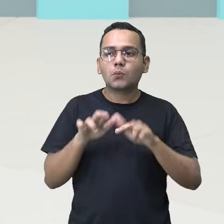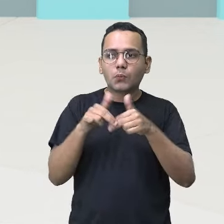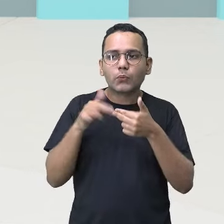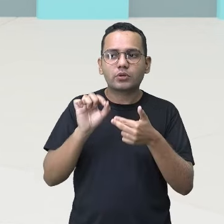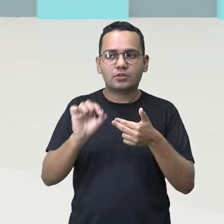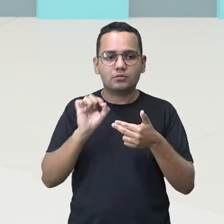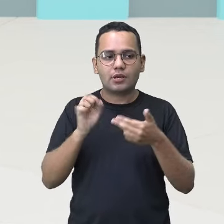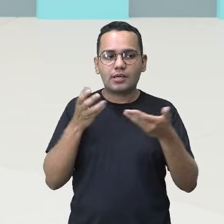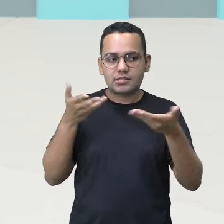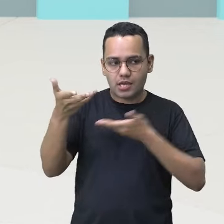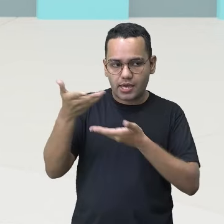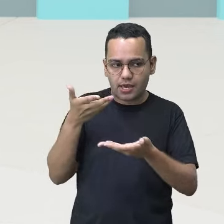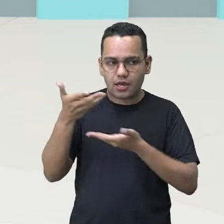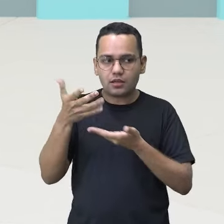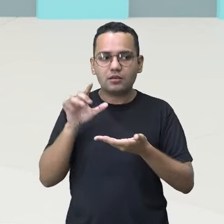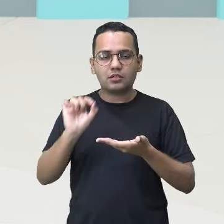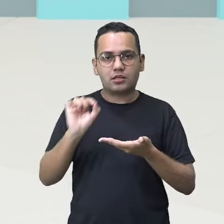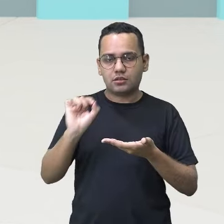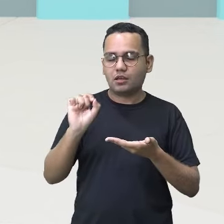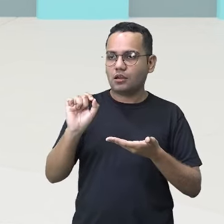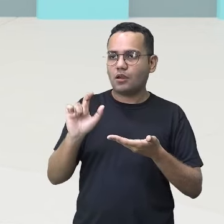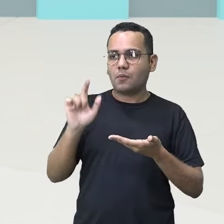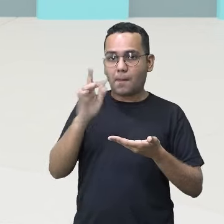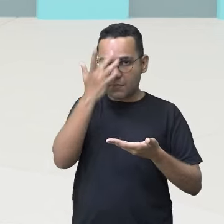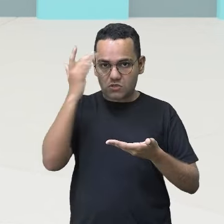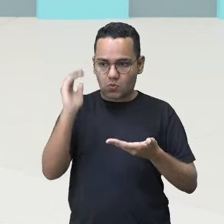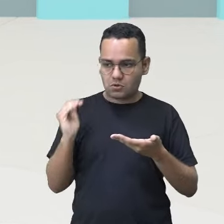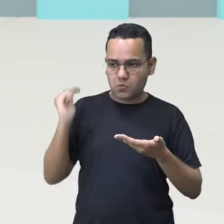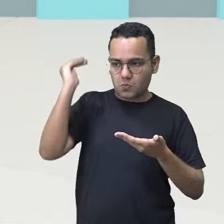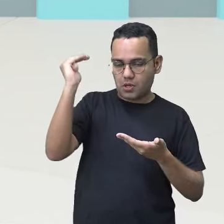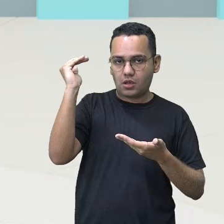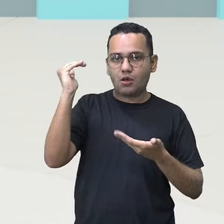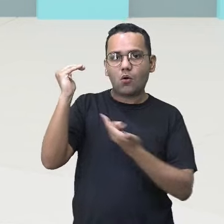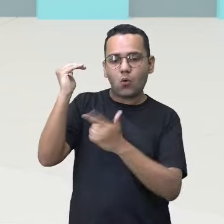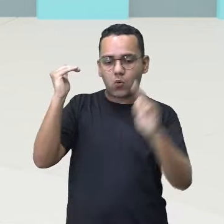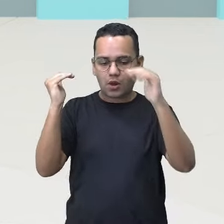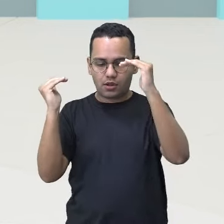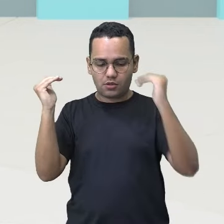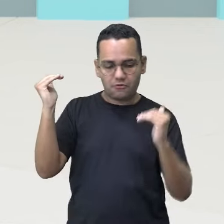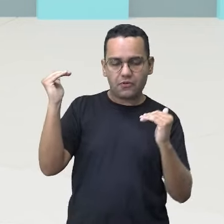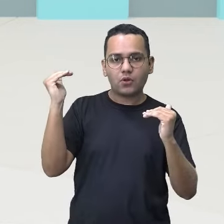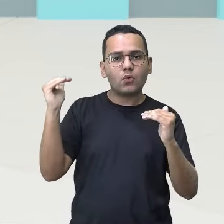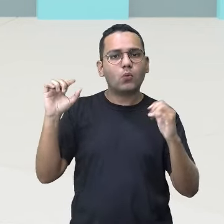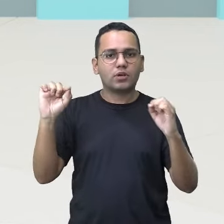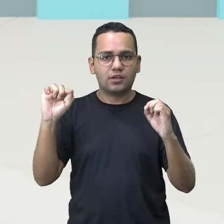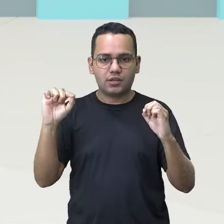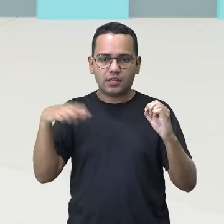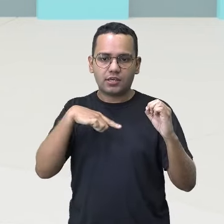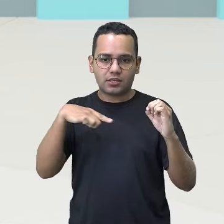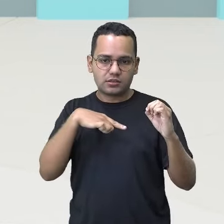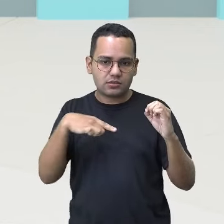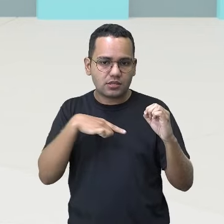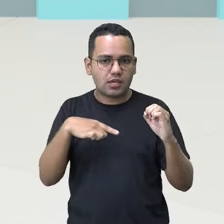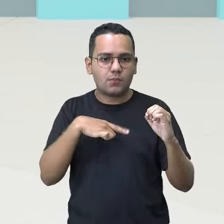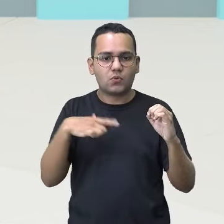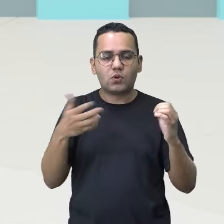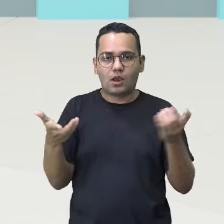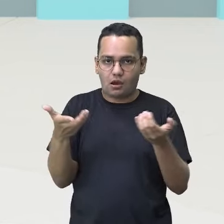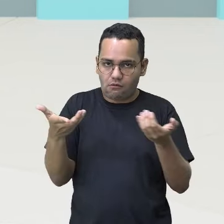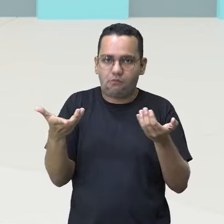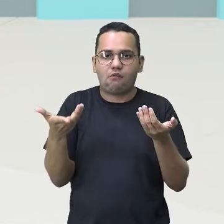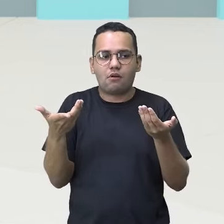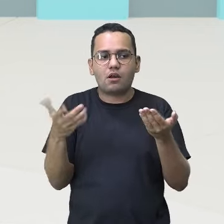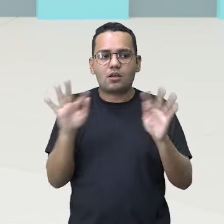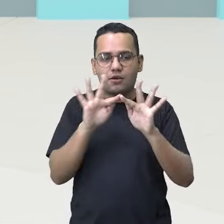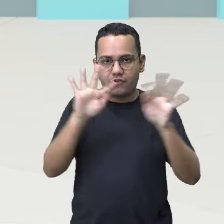que existe alguém superior e alguém que não é superior é justamente o que vai acontecer nas orações